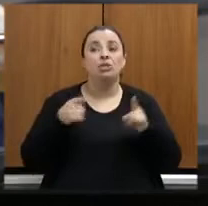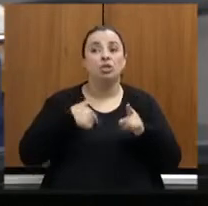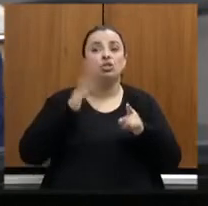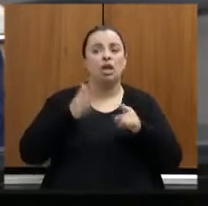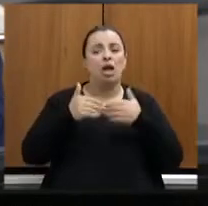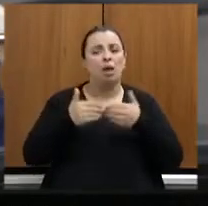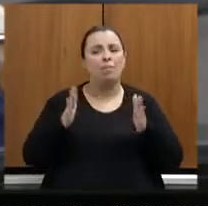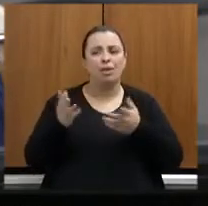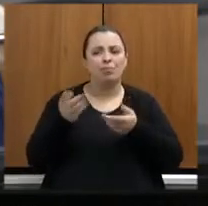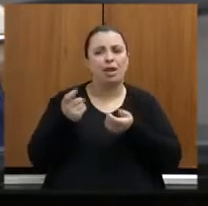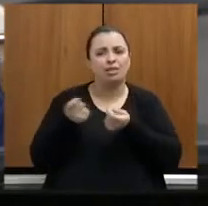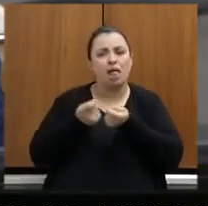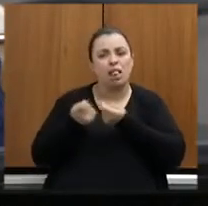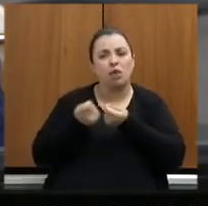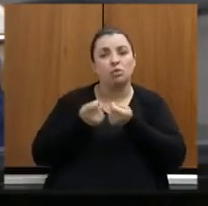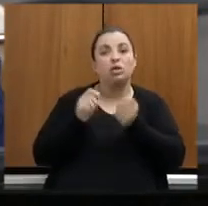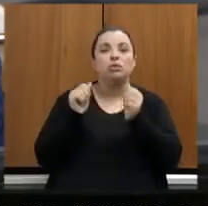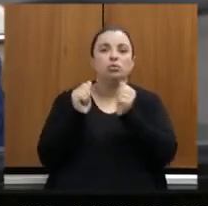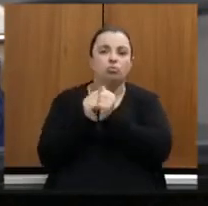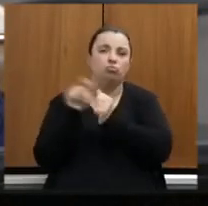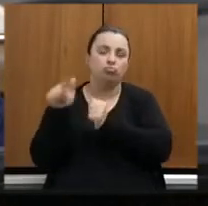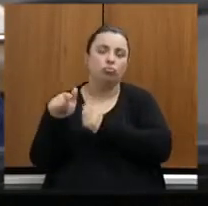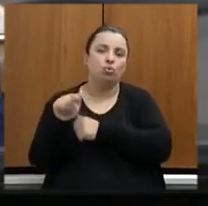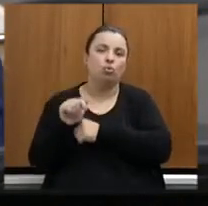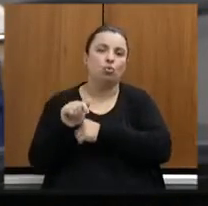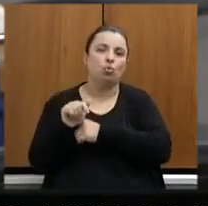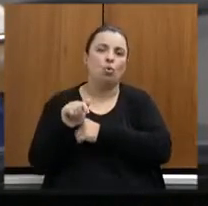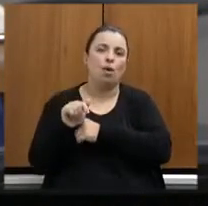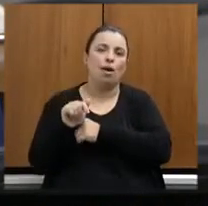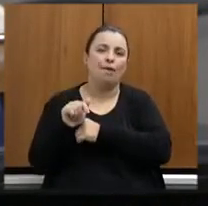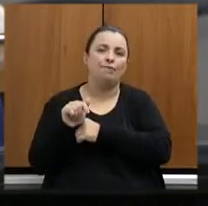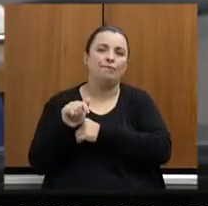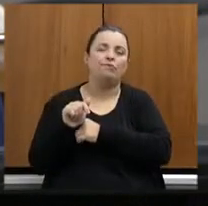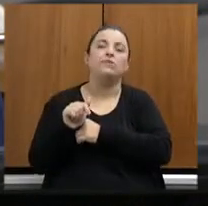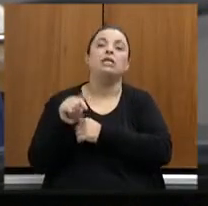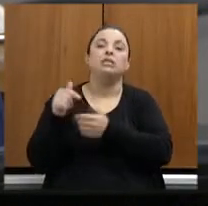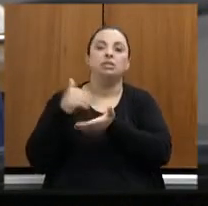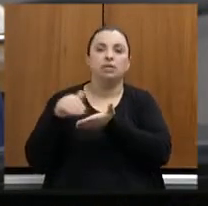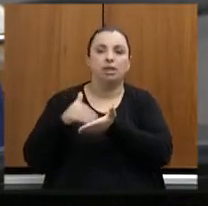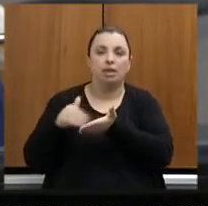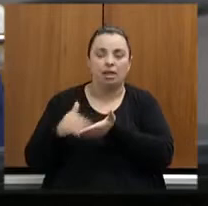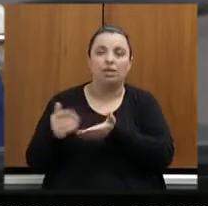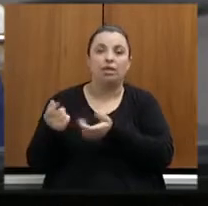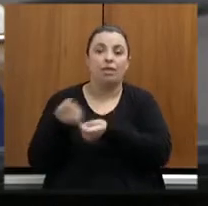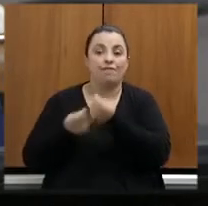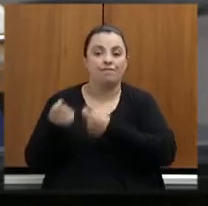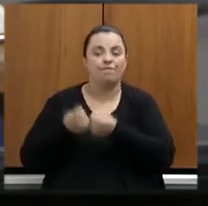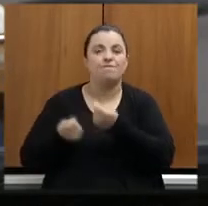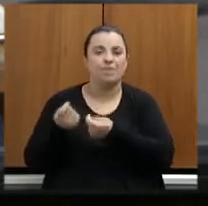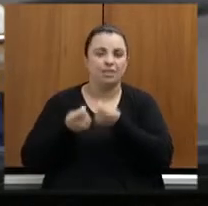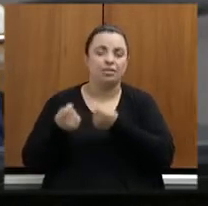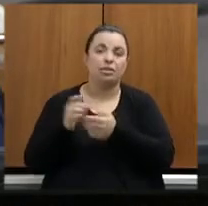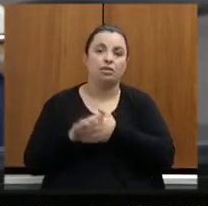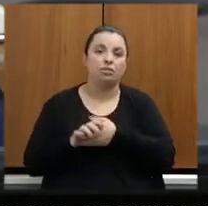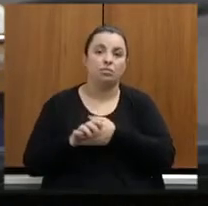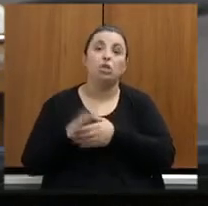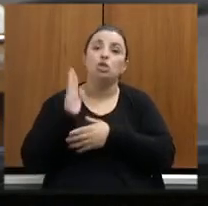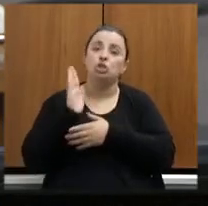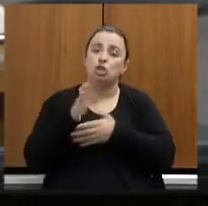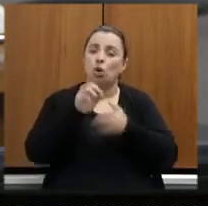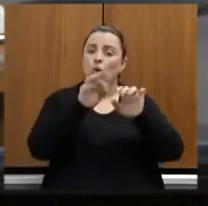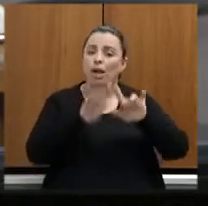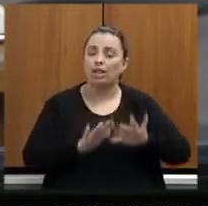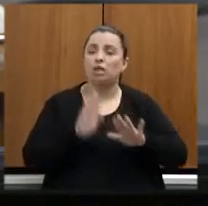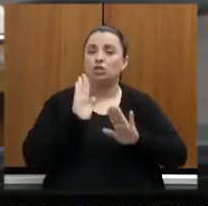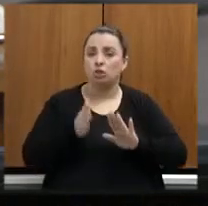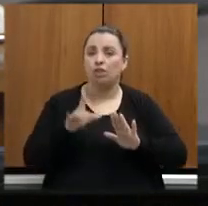e tem que ser resolvido agora agora até o início do ano que vem porque nós precisamos no ano que vem já tem os cadastros atualizados e é uma prerrogativa das